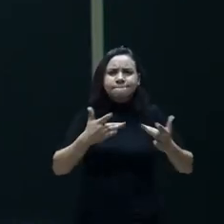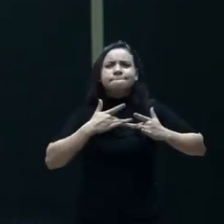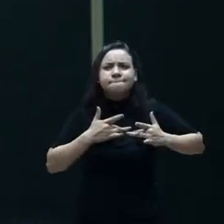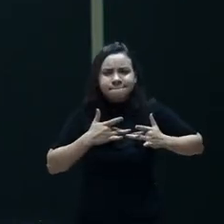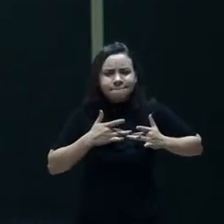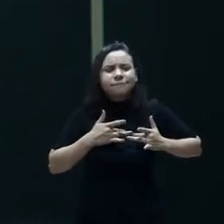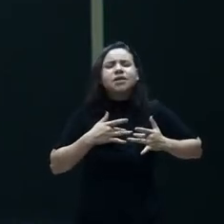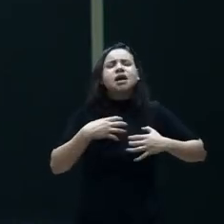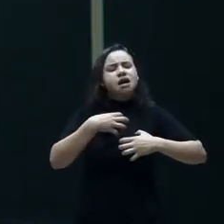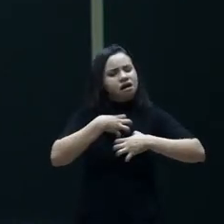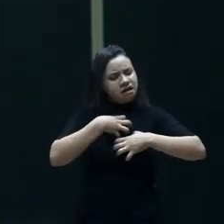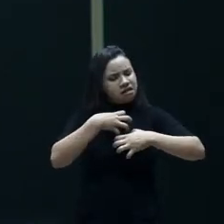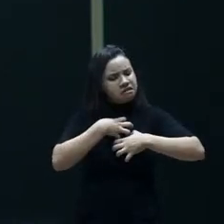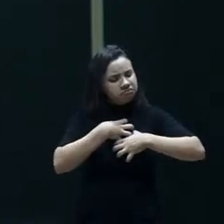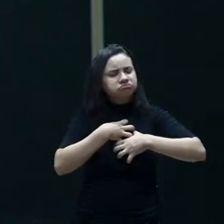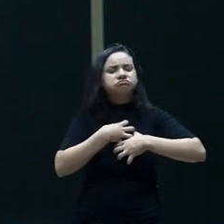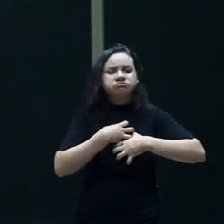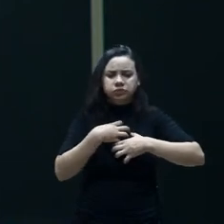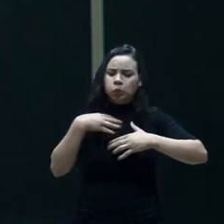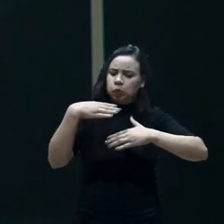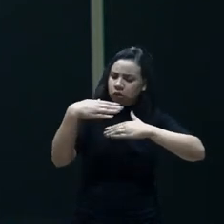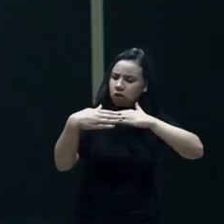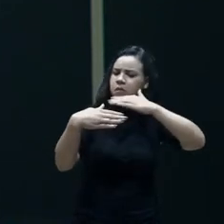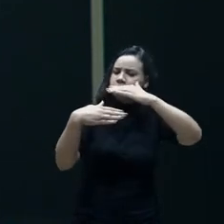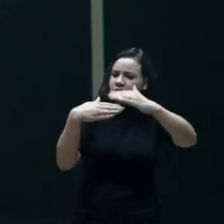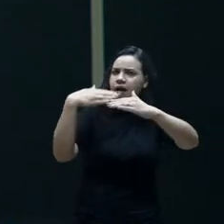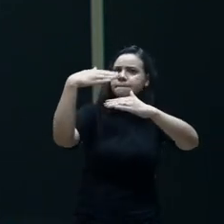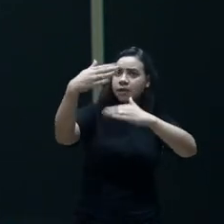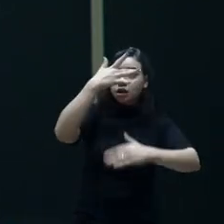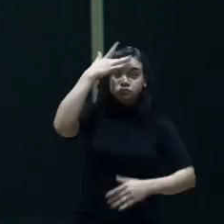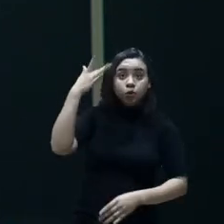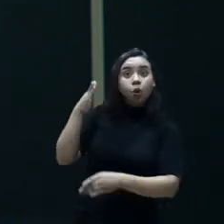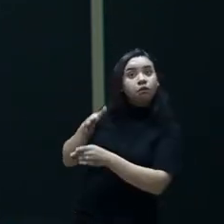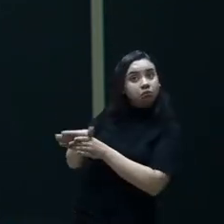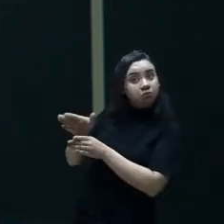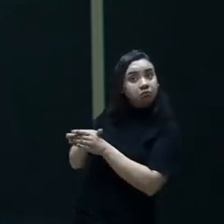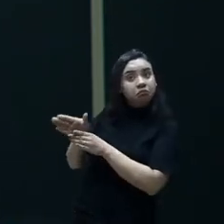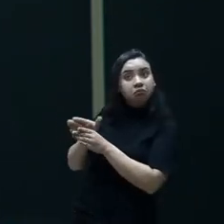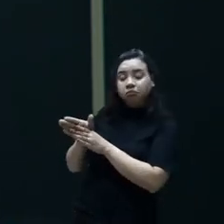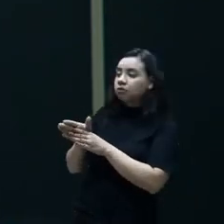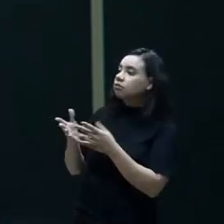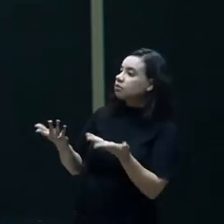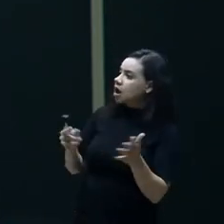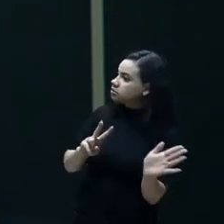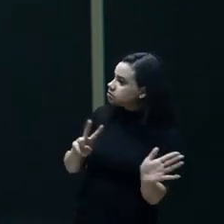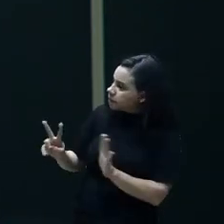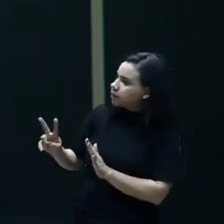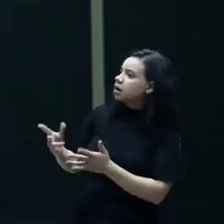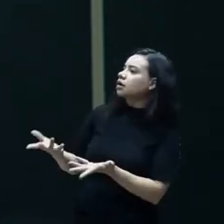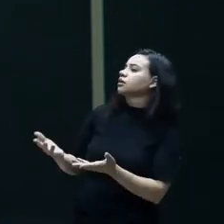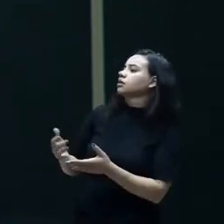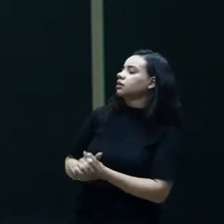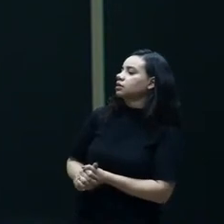foi caminhando, recebia aconselhamentos. Era quase toda semana uma chamada, uma